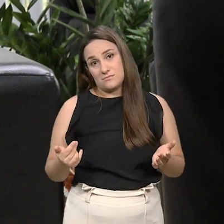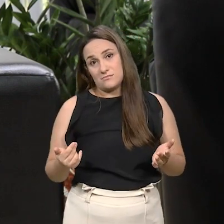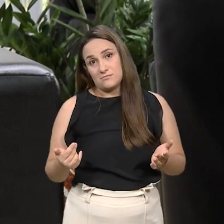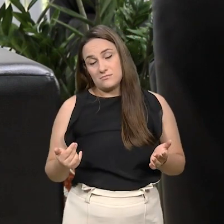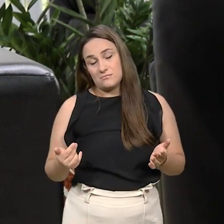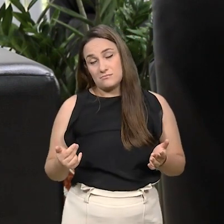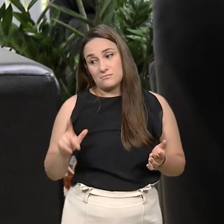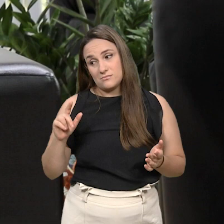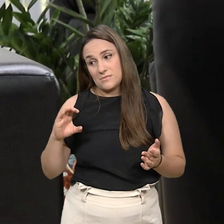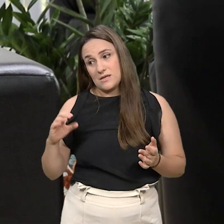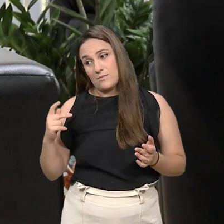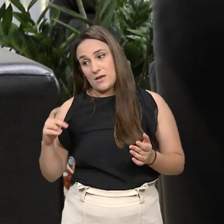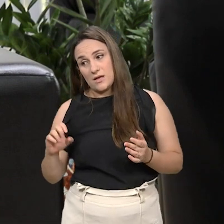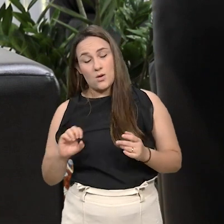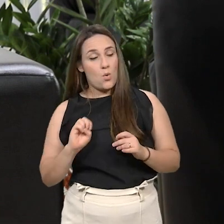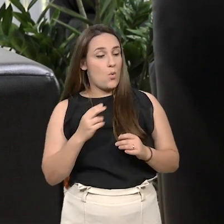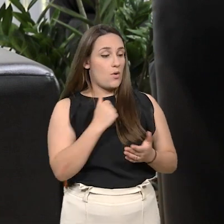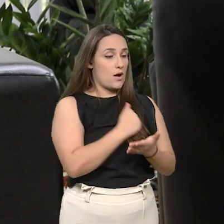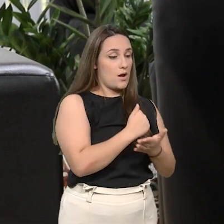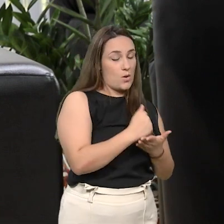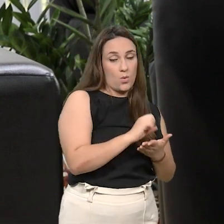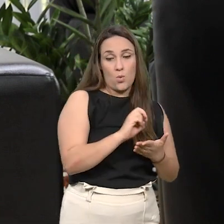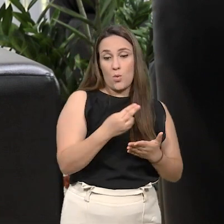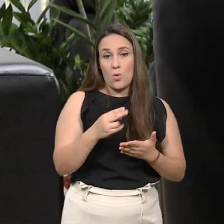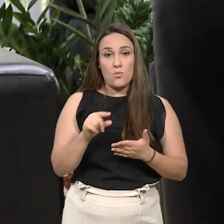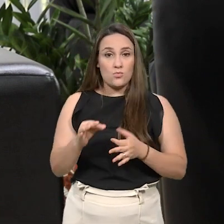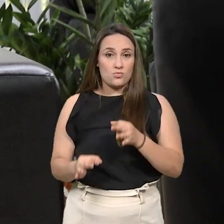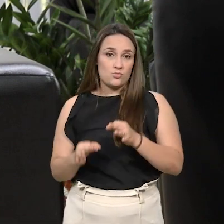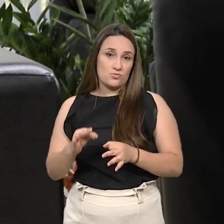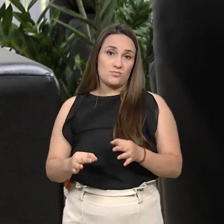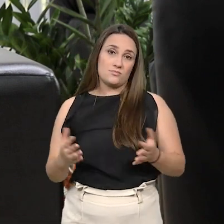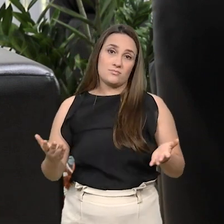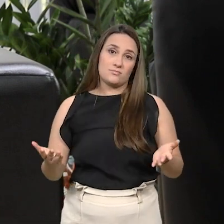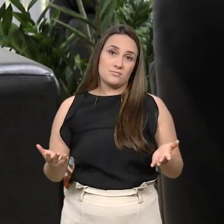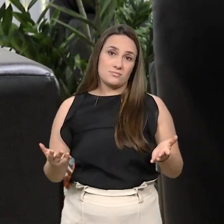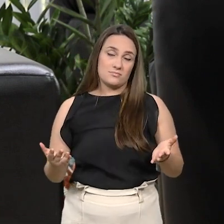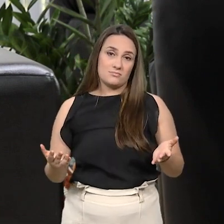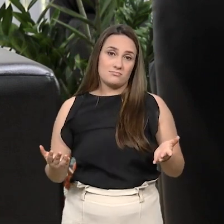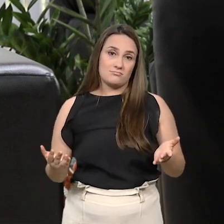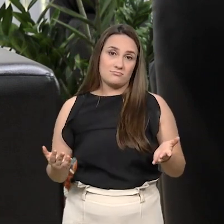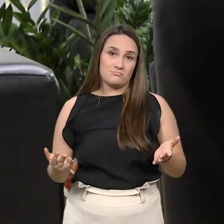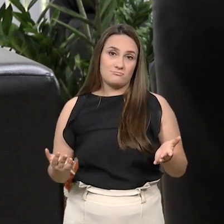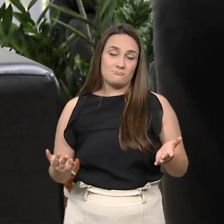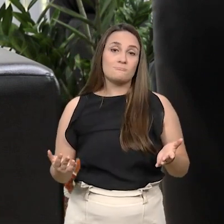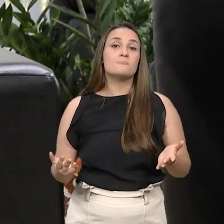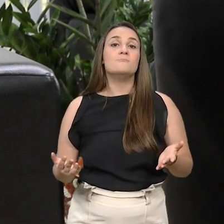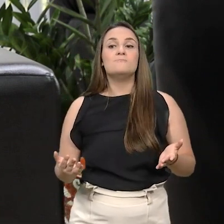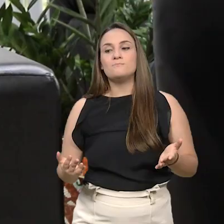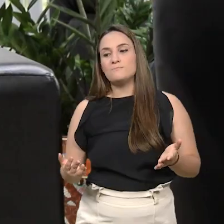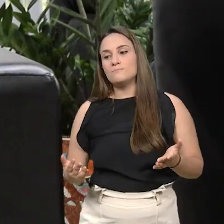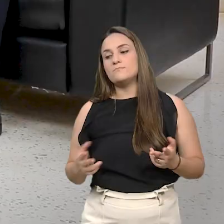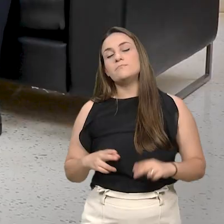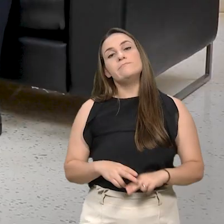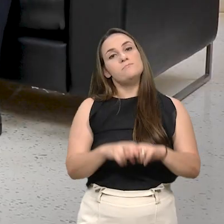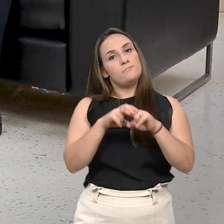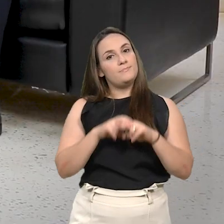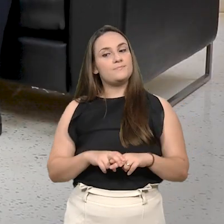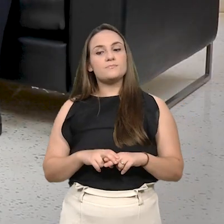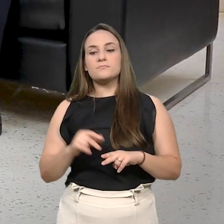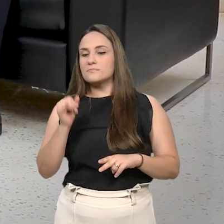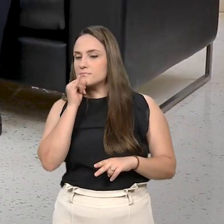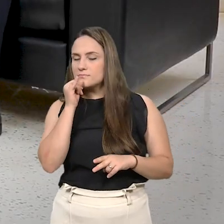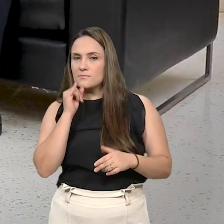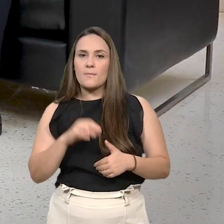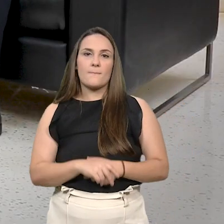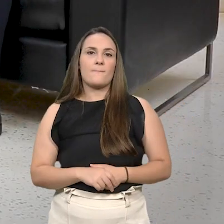ser o cartório ou vai ser a CPE ou vai ser o gabinete? Não, vai ser a CPE. Então, faltando 2, 3 dias, aqueles atos na frente da audiência, será que o mandado